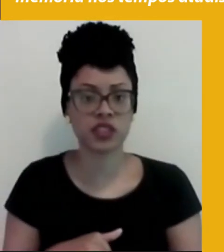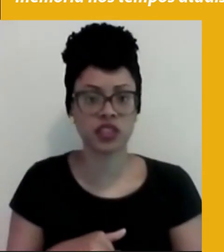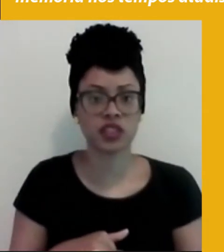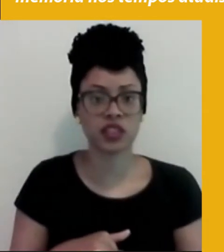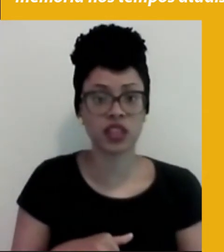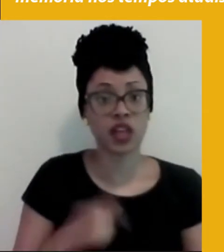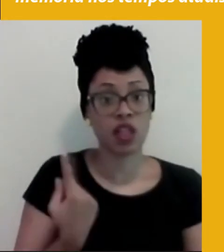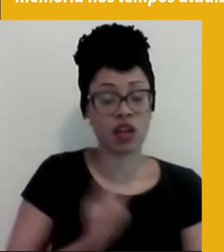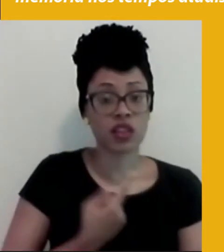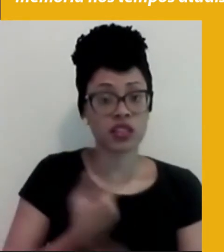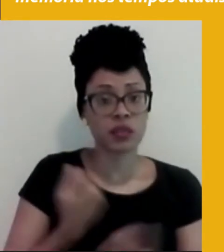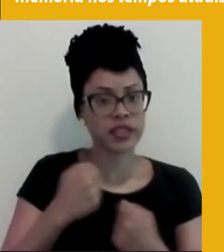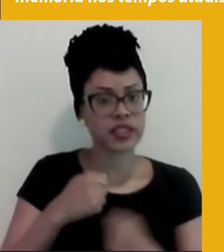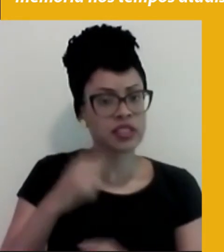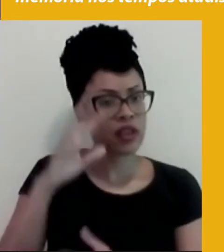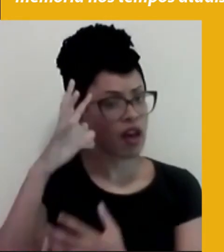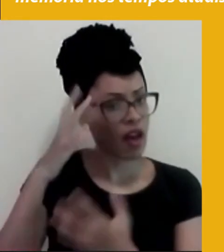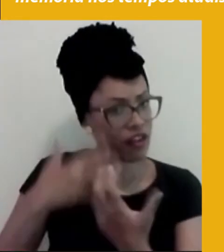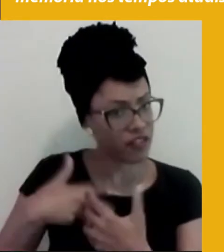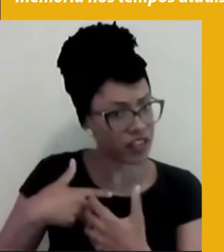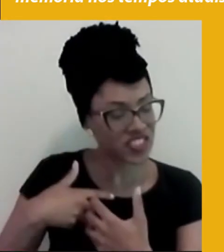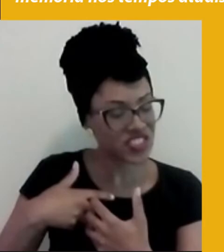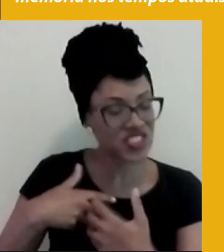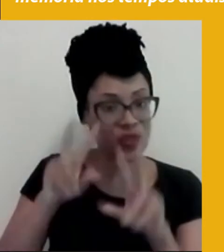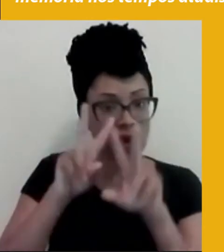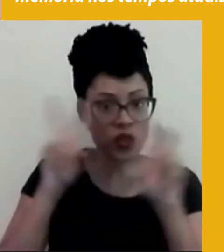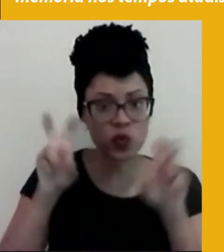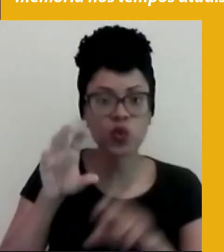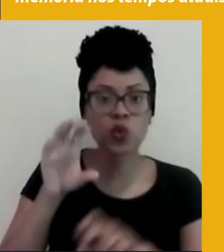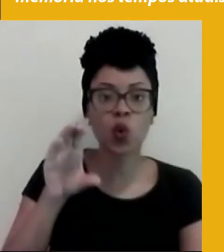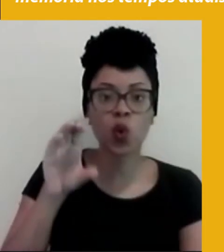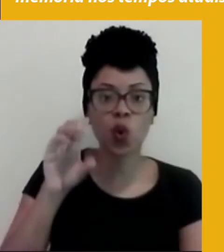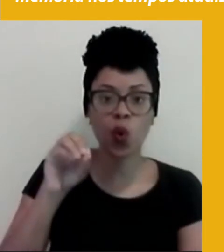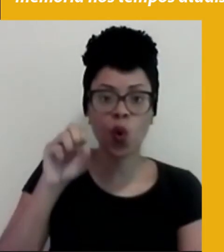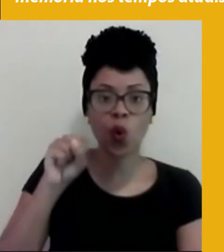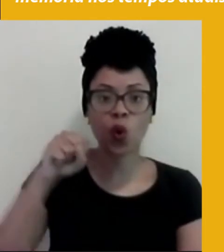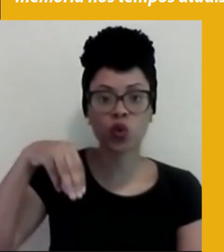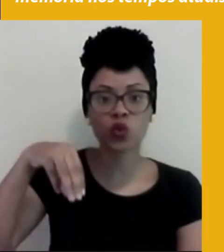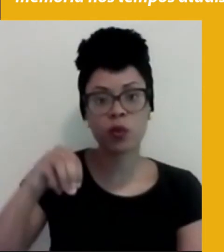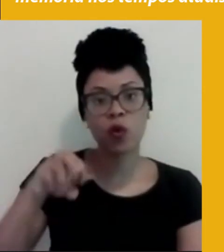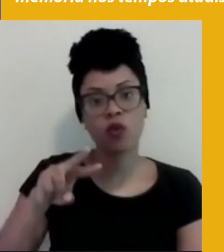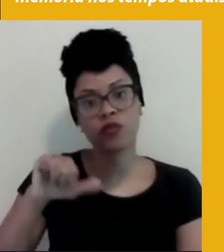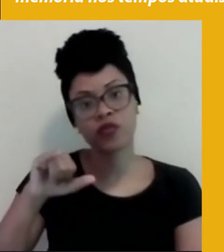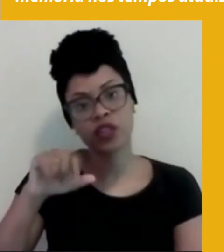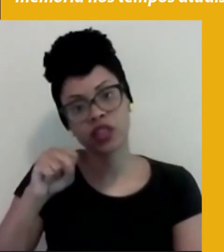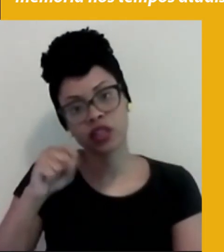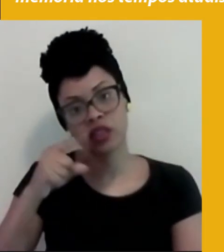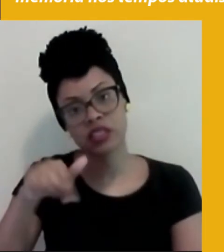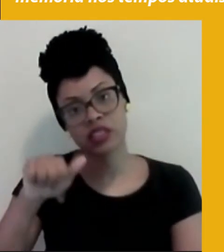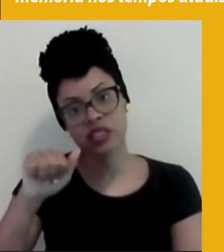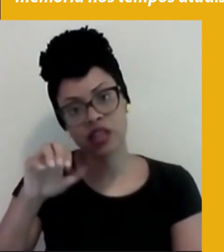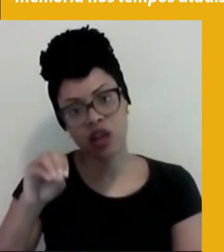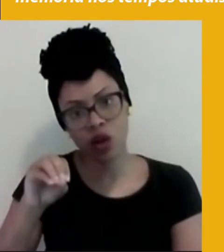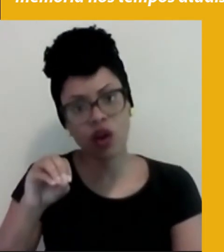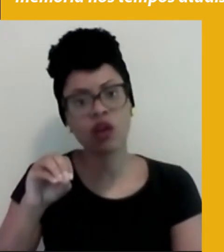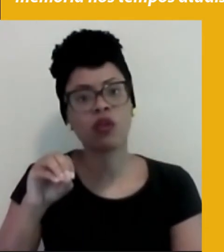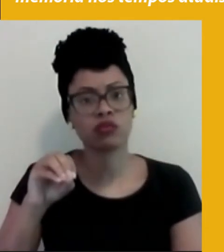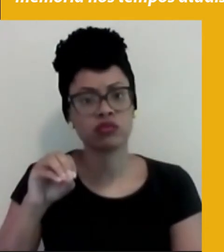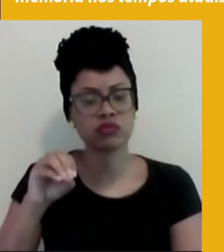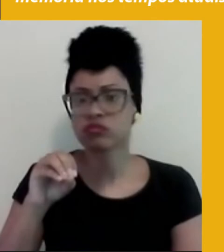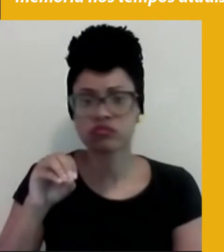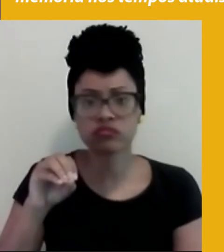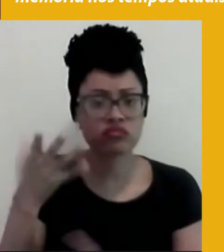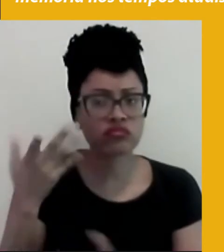é a nossa cosmovisão? O que que nos faz feliz? O que que nos dá, colocar em termos neurobiológicos, o que que faz o nosso cérebro